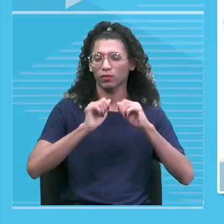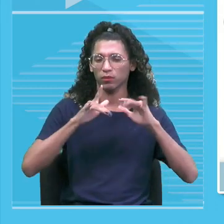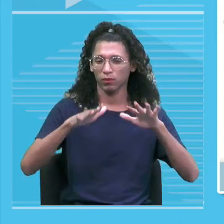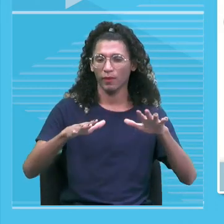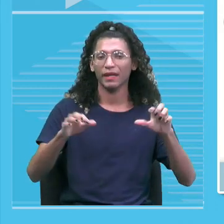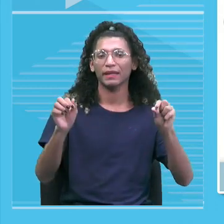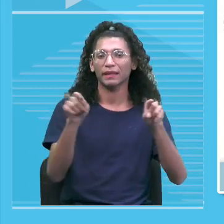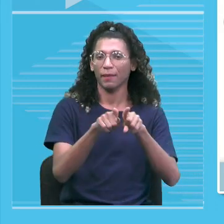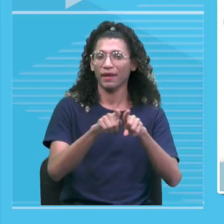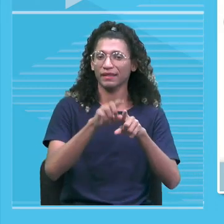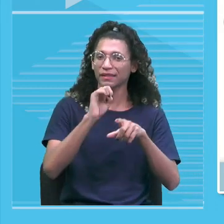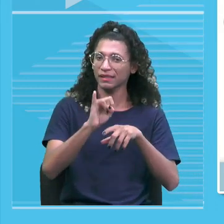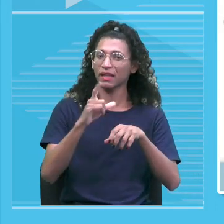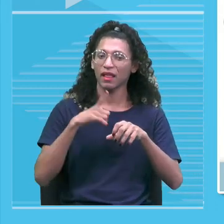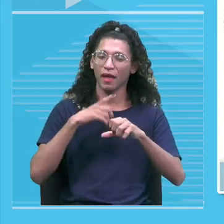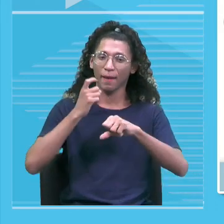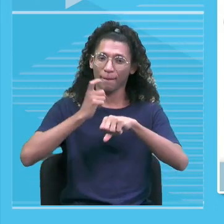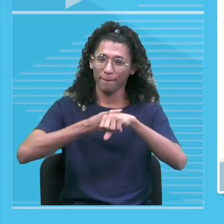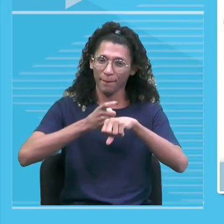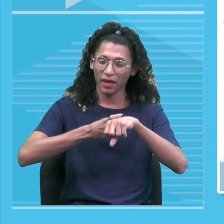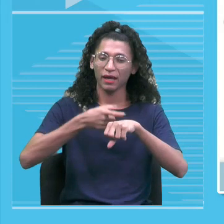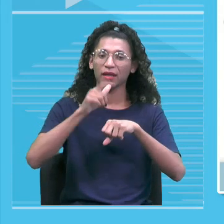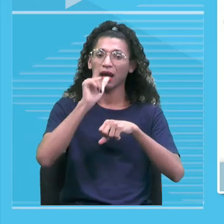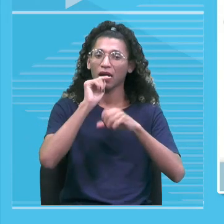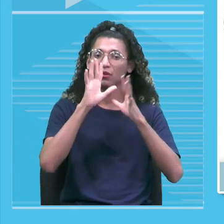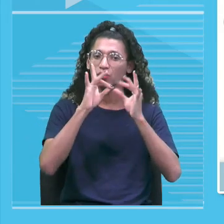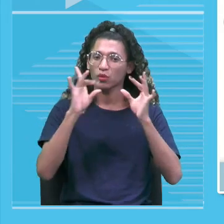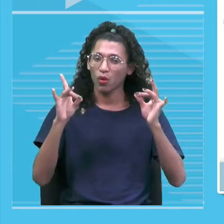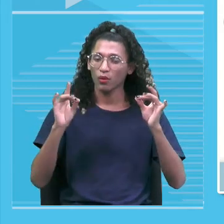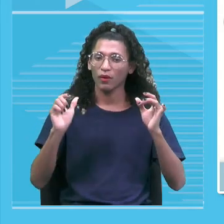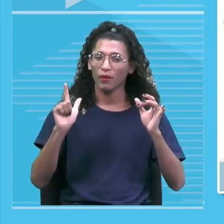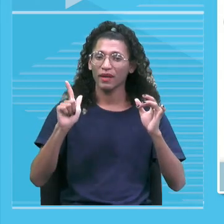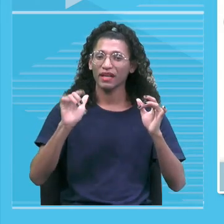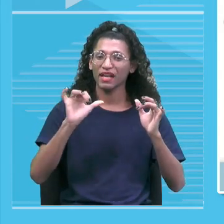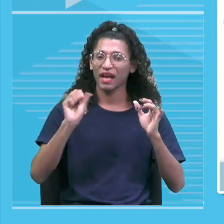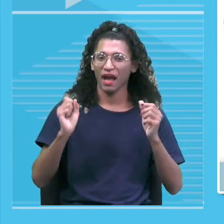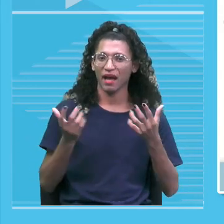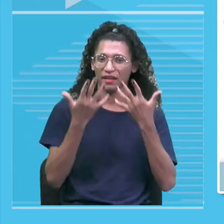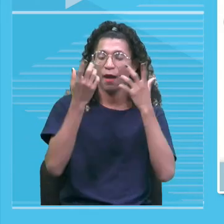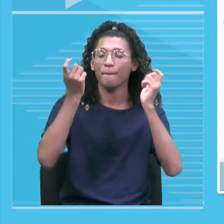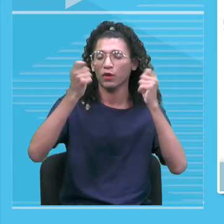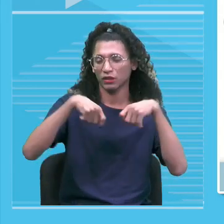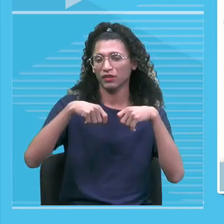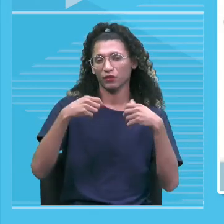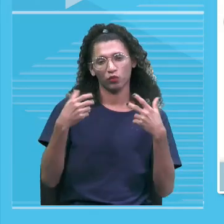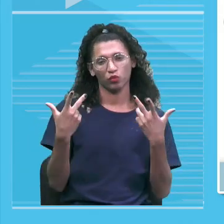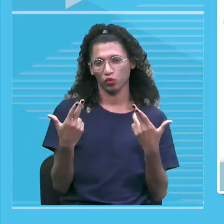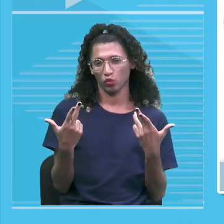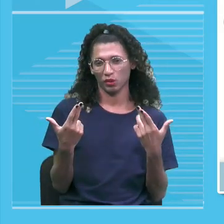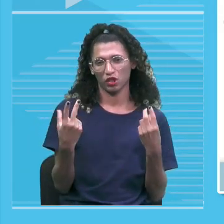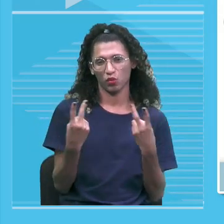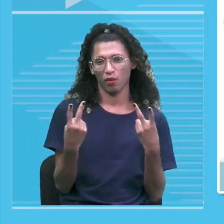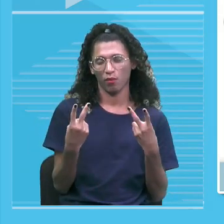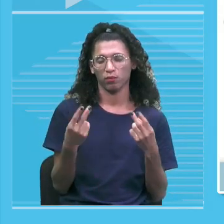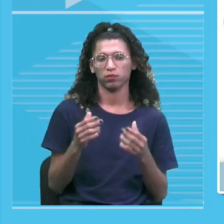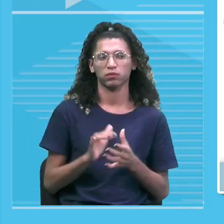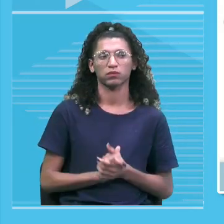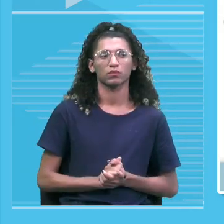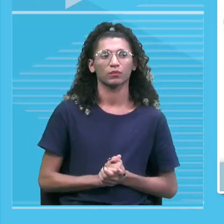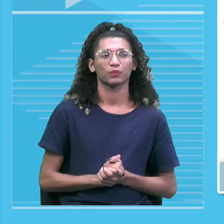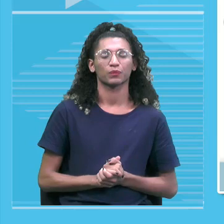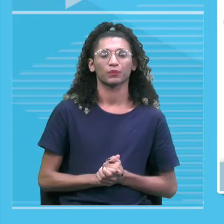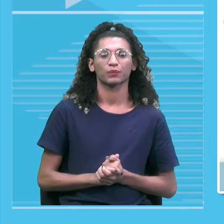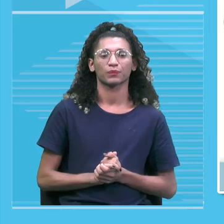tem matéria a professor Então ela é mais completa né exatamente ela é mais completa